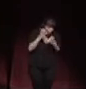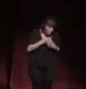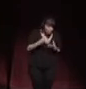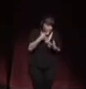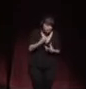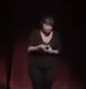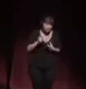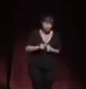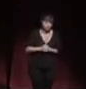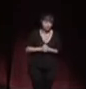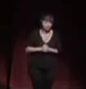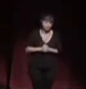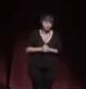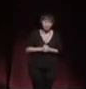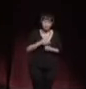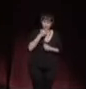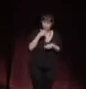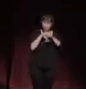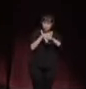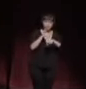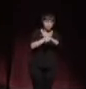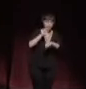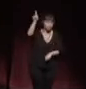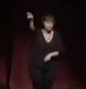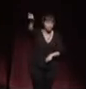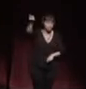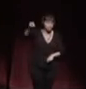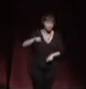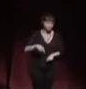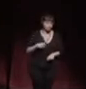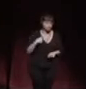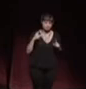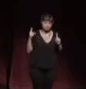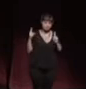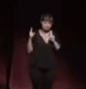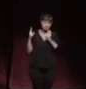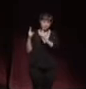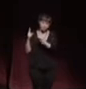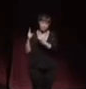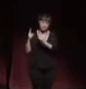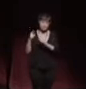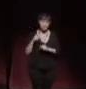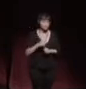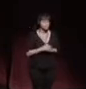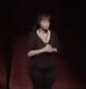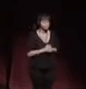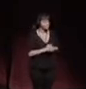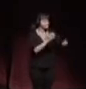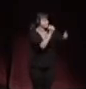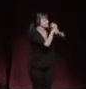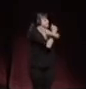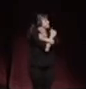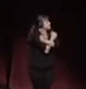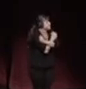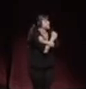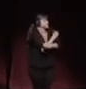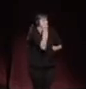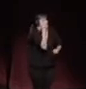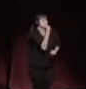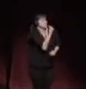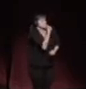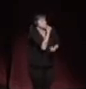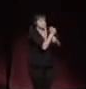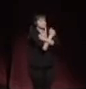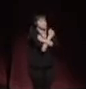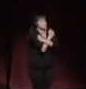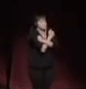diz, o senhor do supermercado está te esperando lá fora. E quando eu saí, ele me cumprimenta, me dá um beijo, um abraço, e